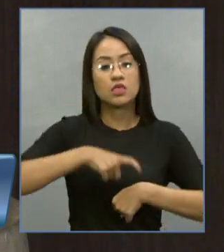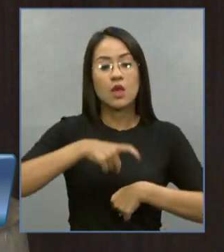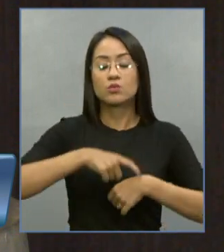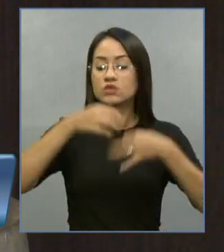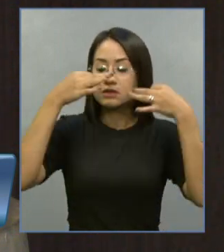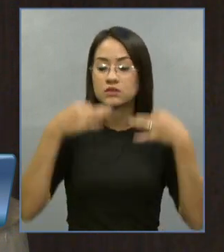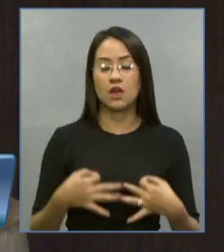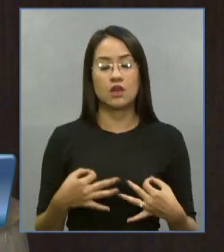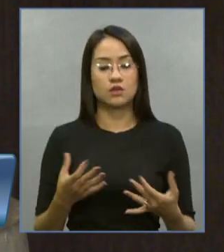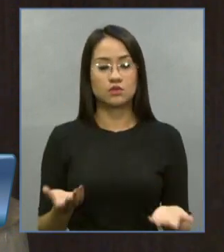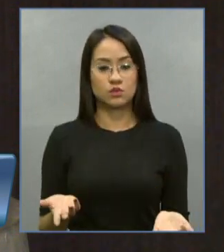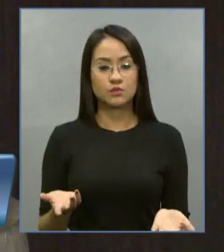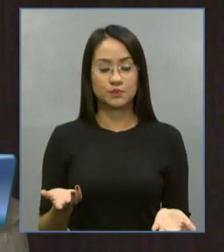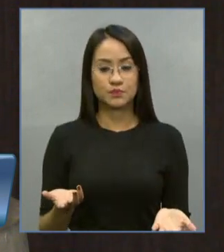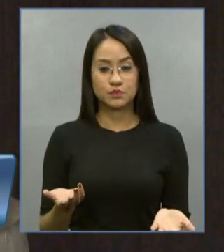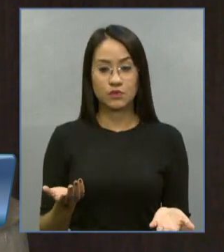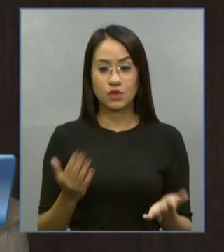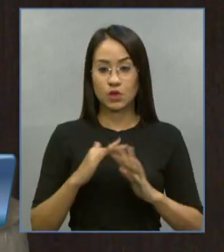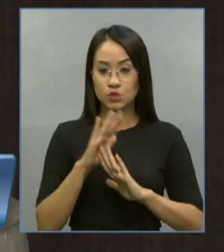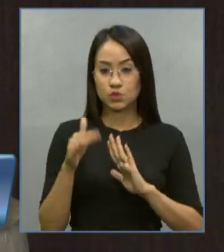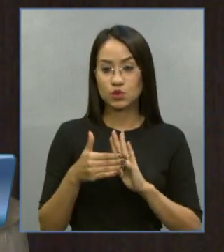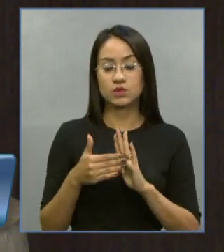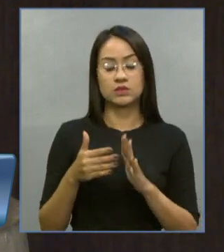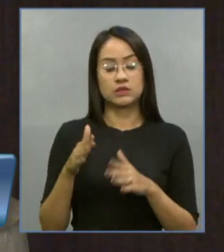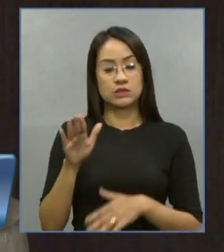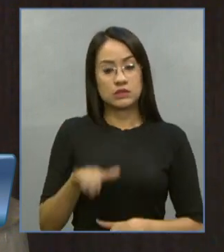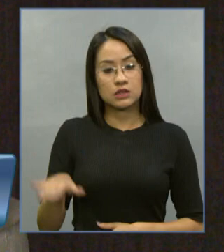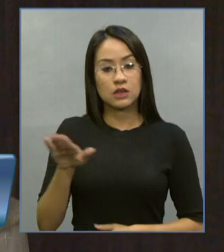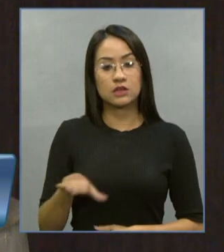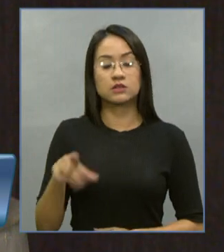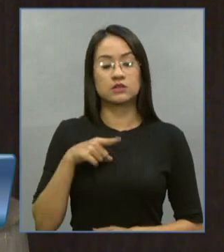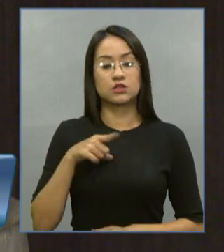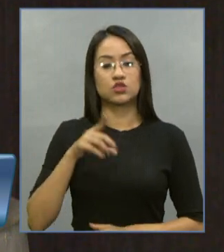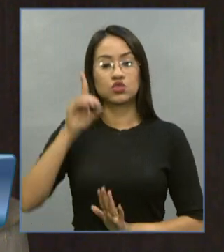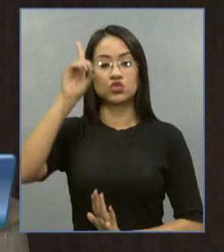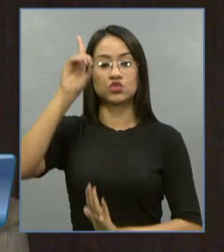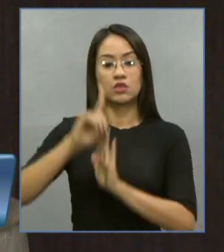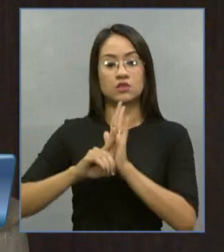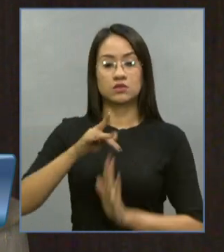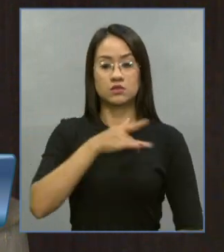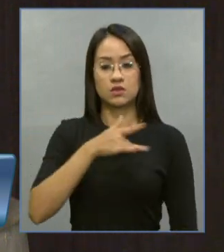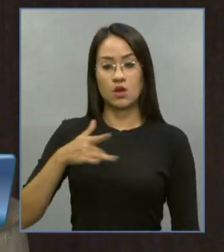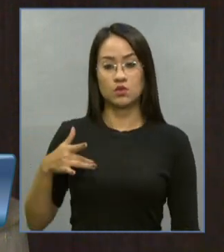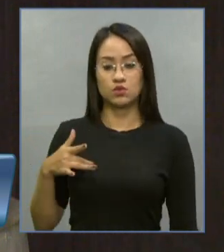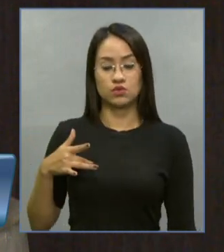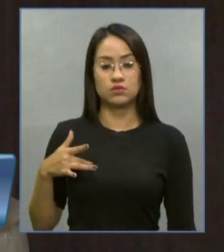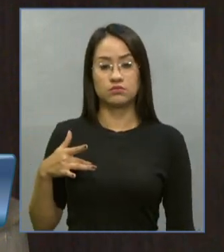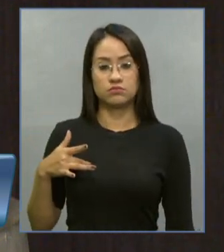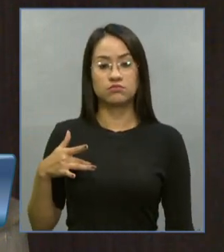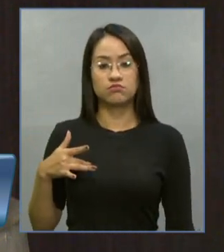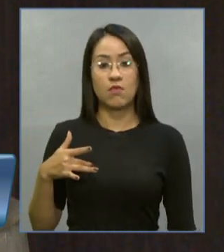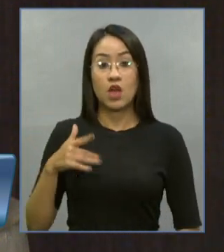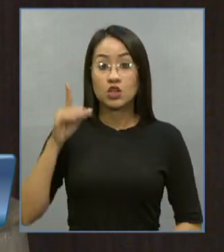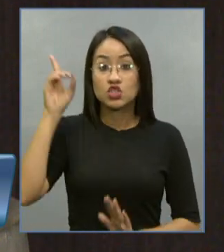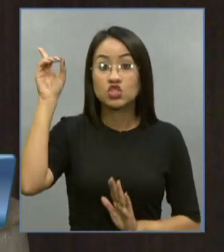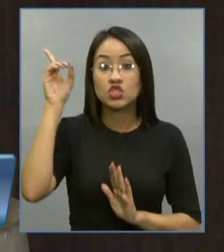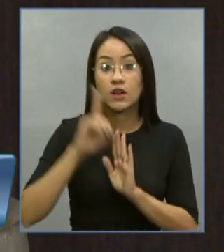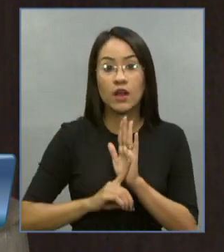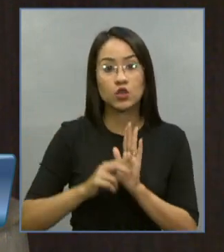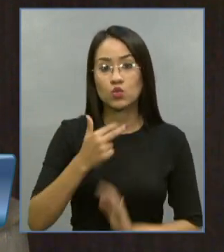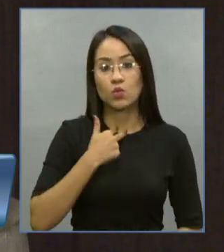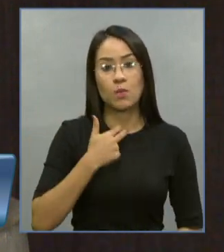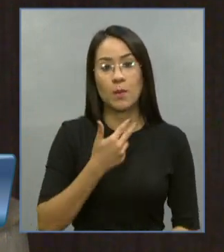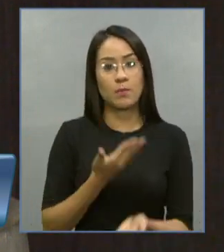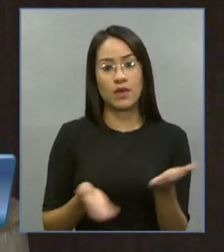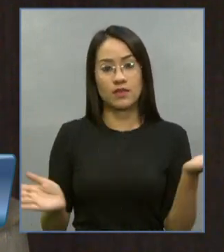certo, a todas estas crianças como um direito à saúde. E o direito à saúde, ele não se